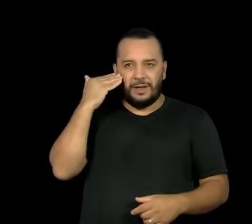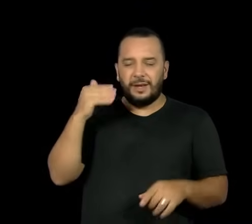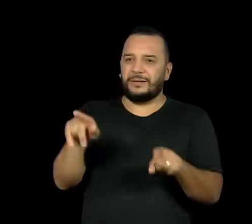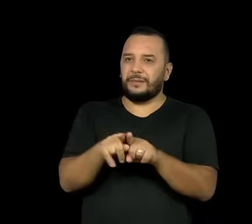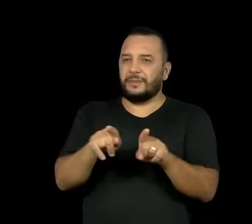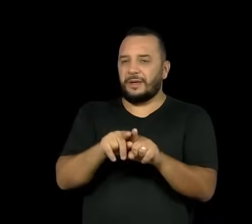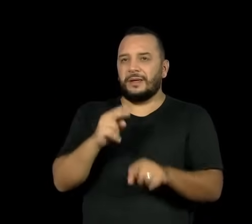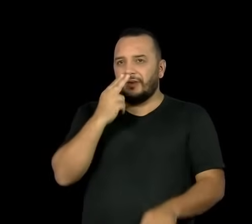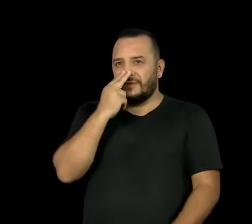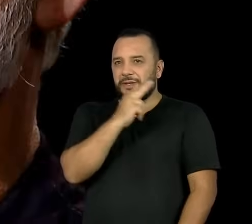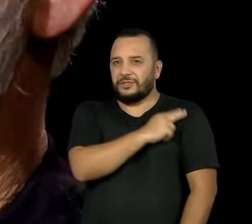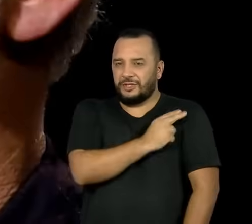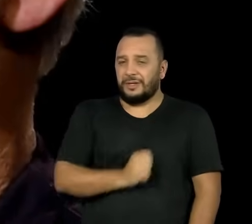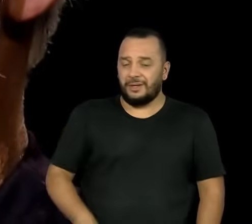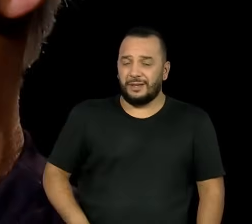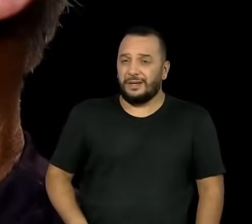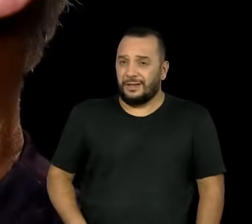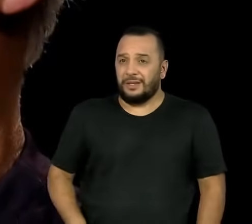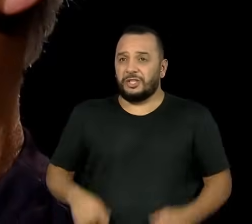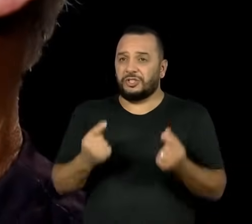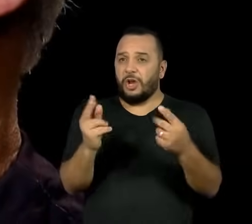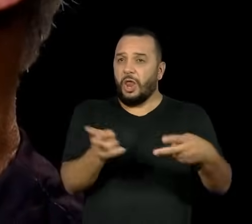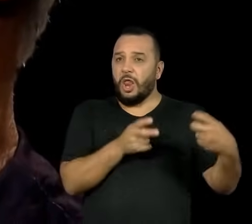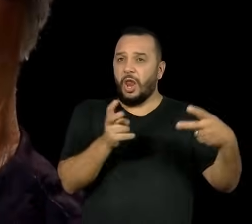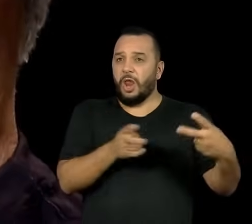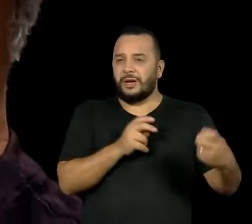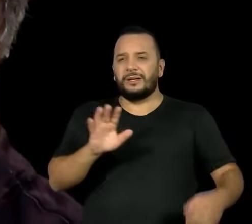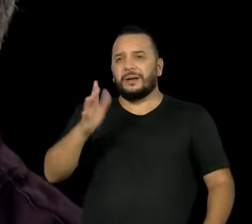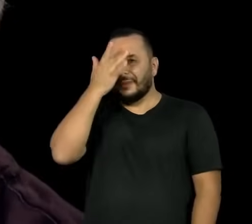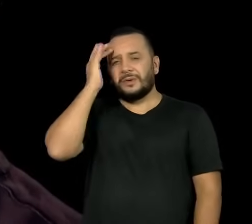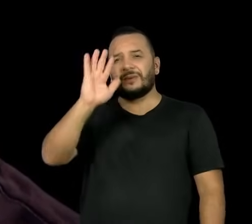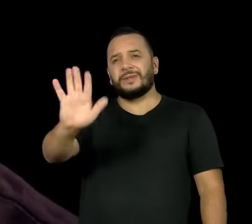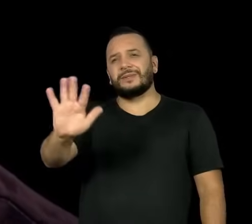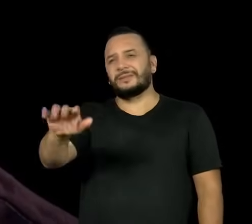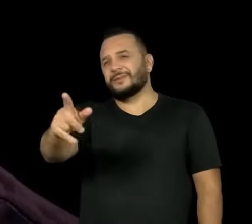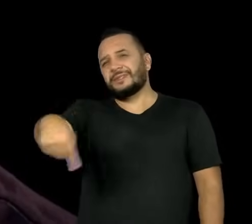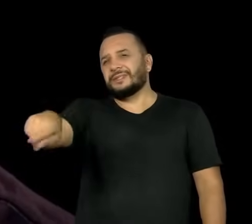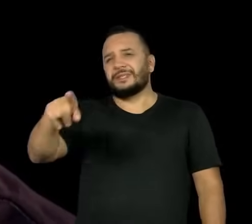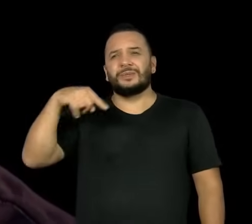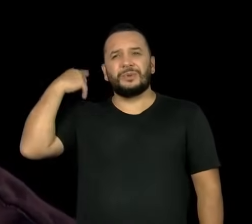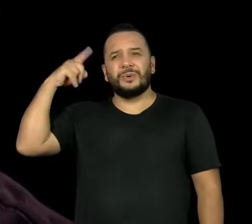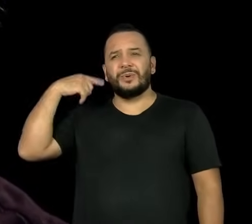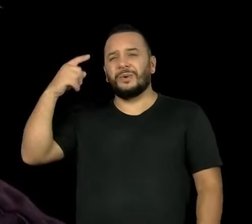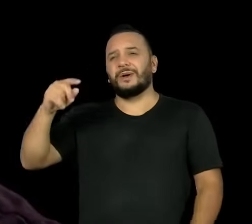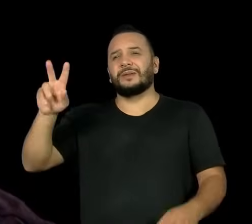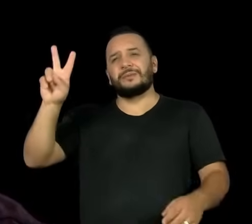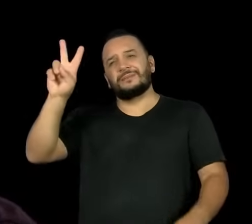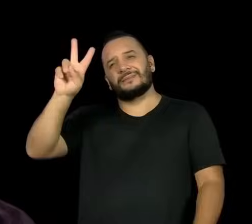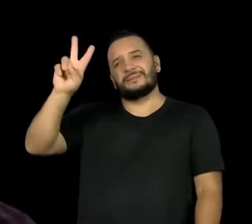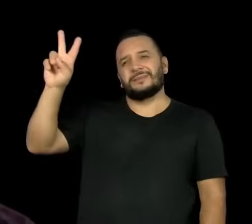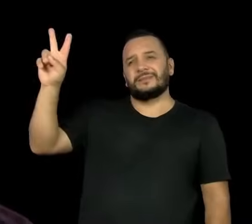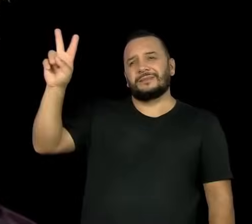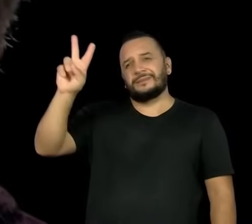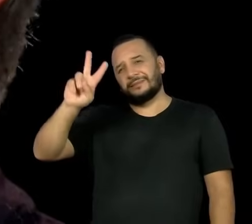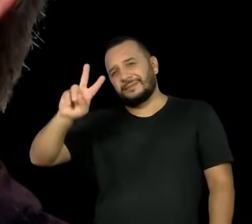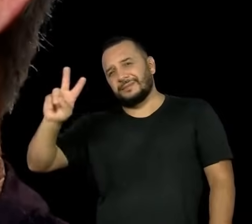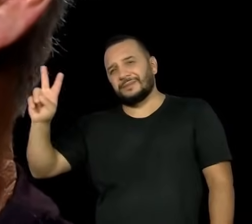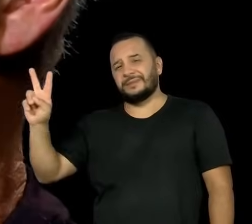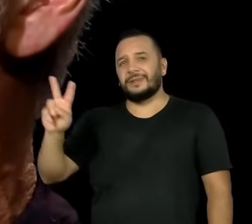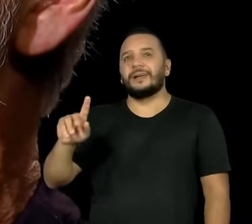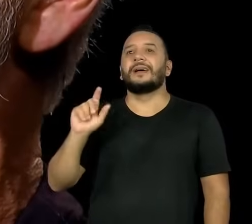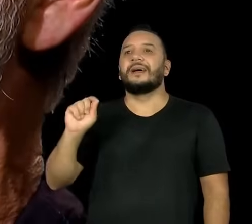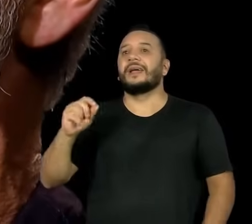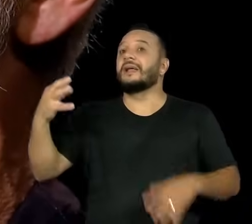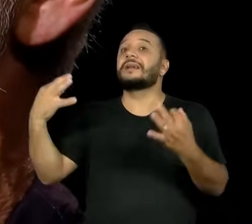ganhando muito dinheiro com isso. Por outro lado, você tem um pessoal dizendo, gente, vocês estão tudo doido. Paz e amor, paz pessoal. e amor. É. Quem está certo